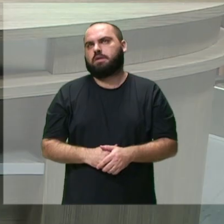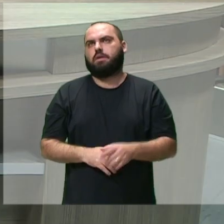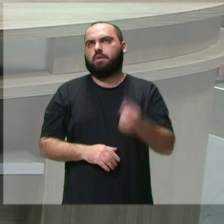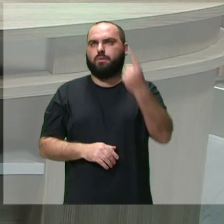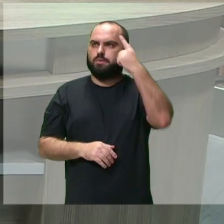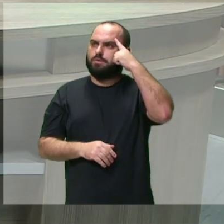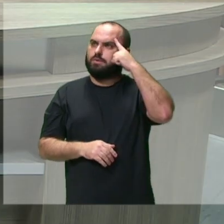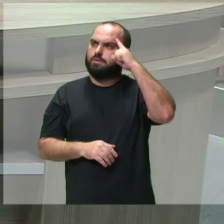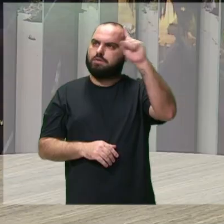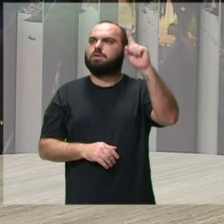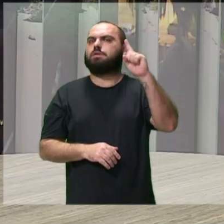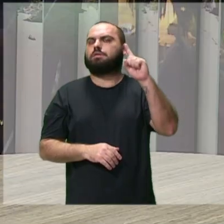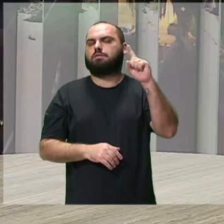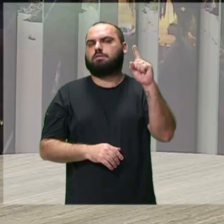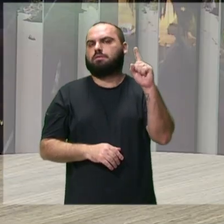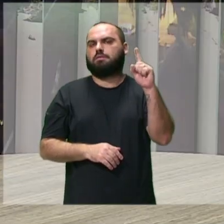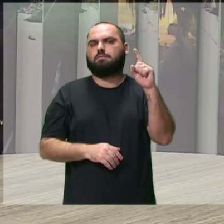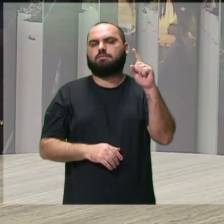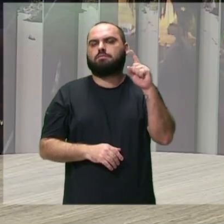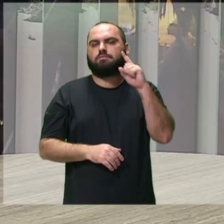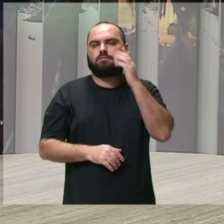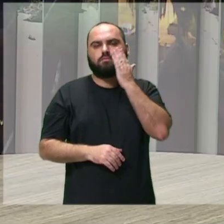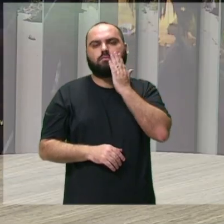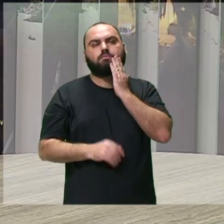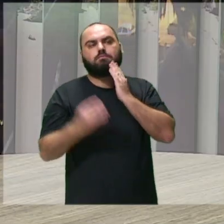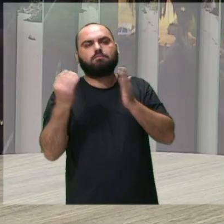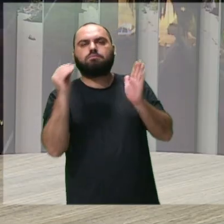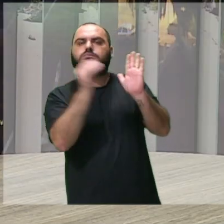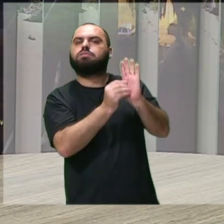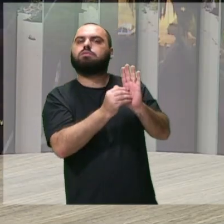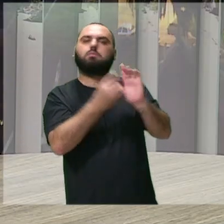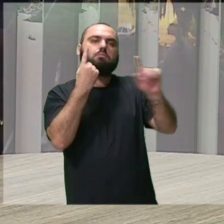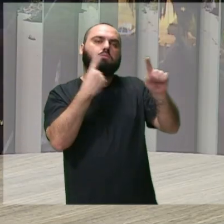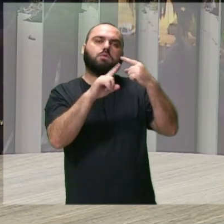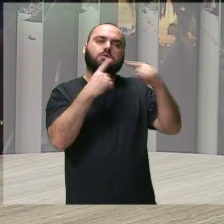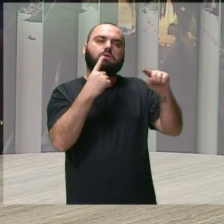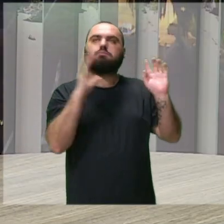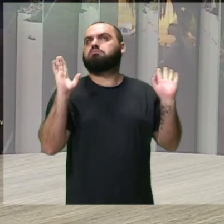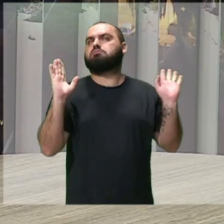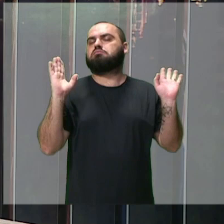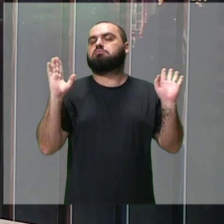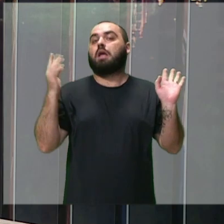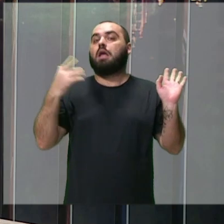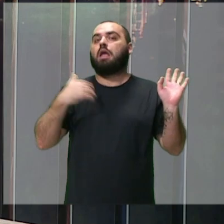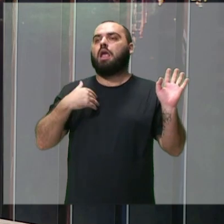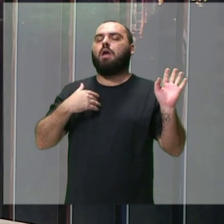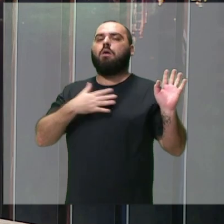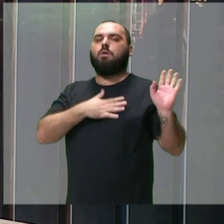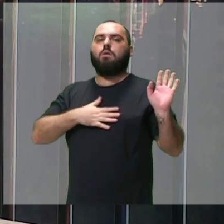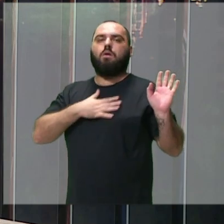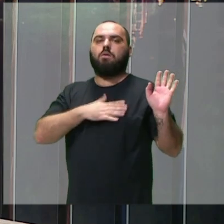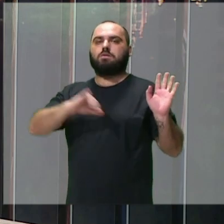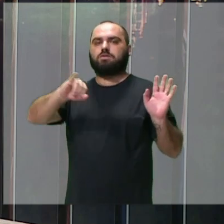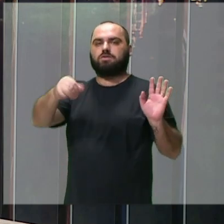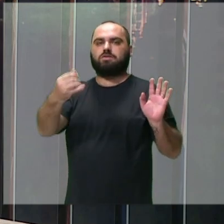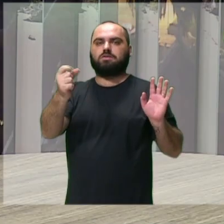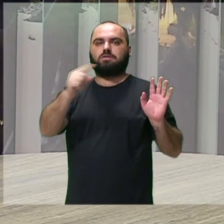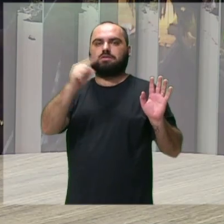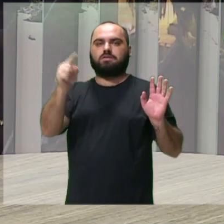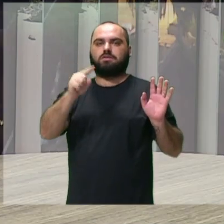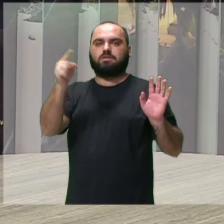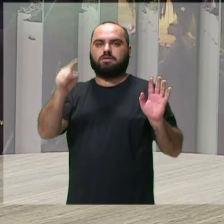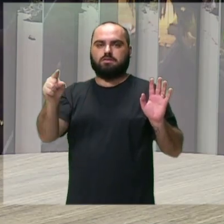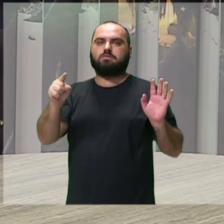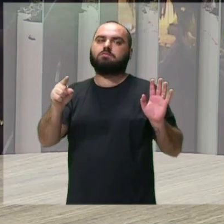com o espírito mais... Você coloca um determinado tipo de música. Eu costumo ouvir mais o jazz, mas gosto do